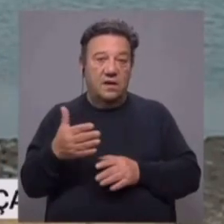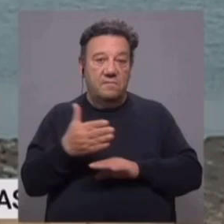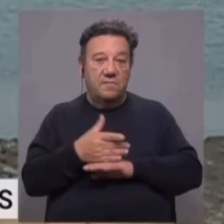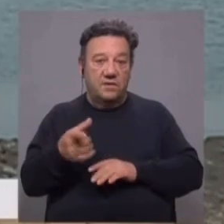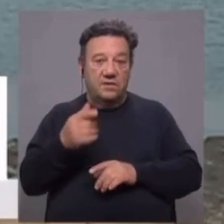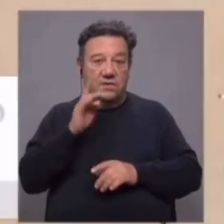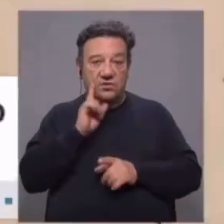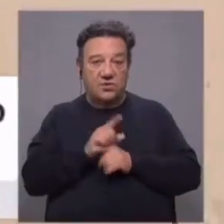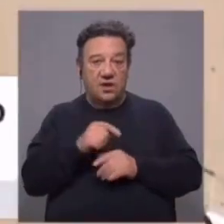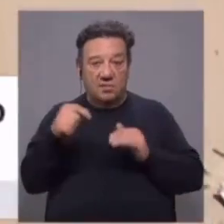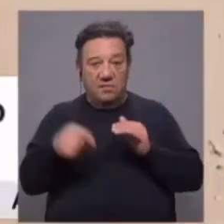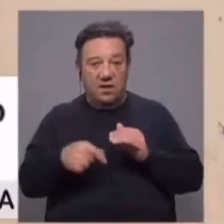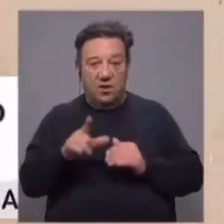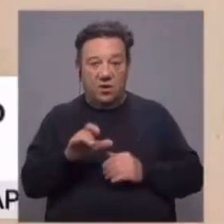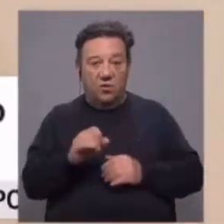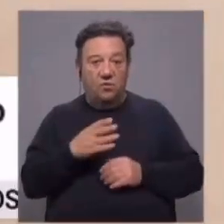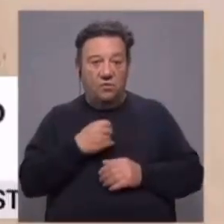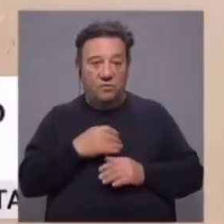está debaixo do lodo.